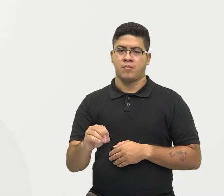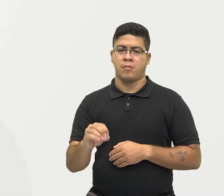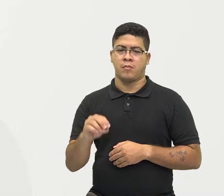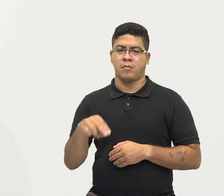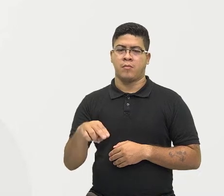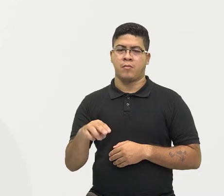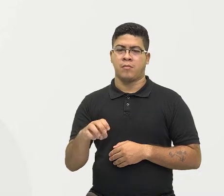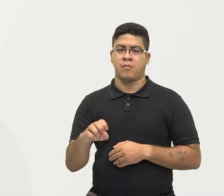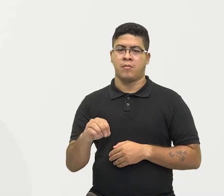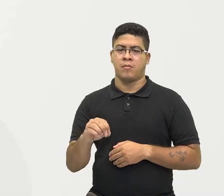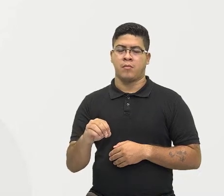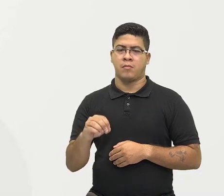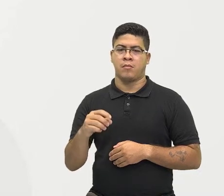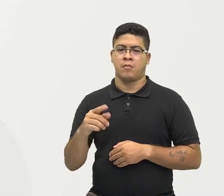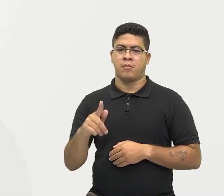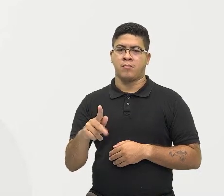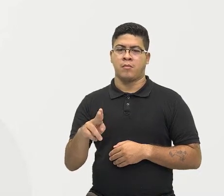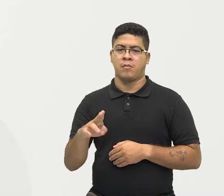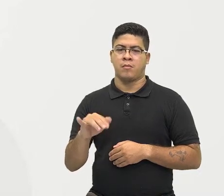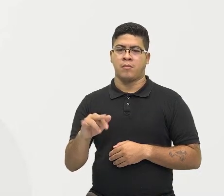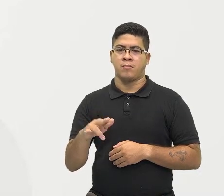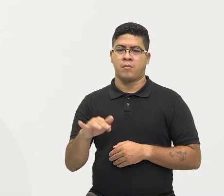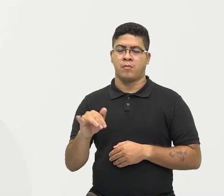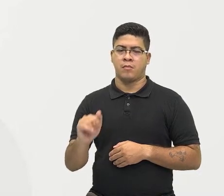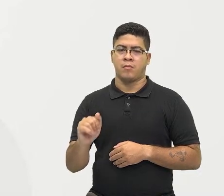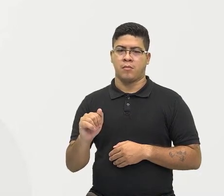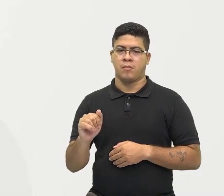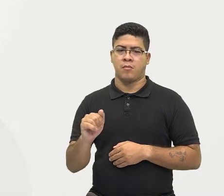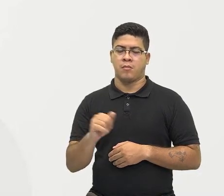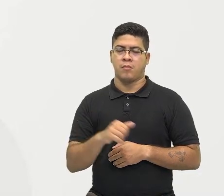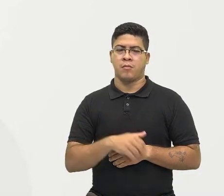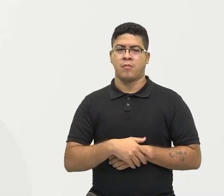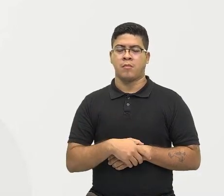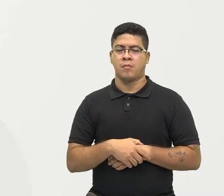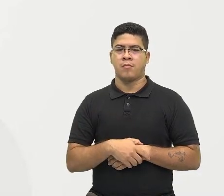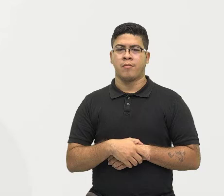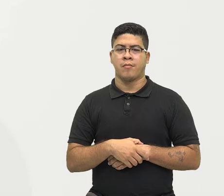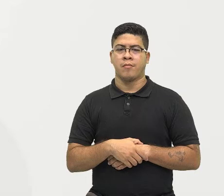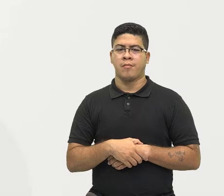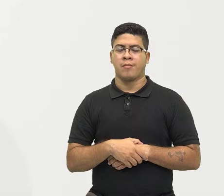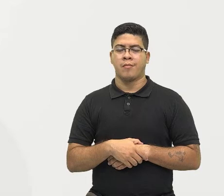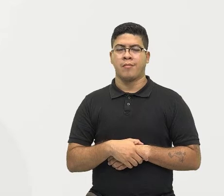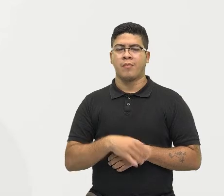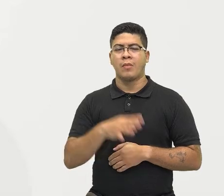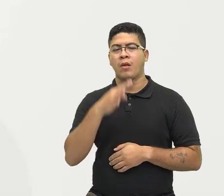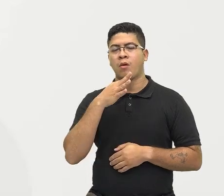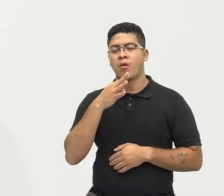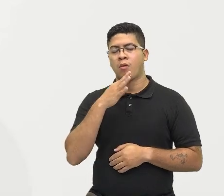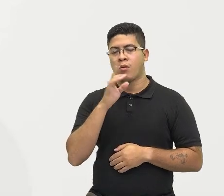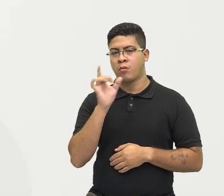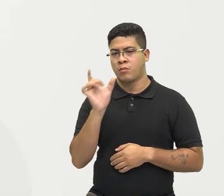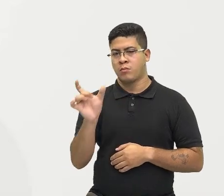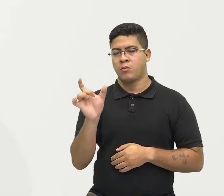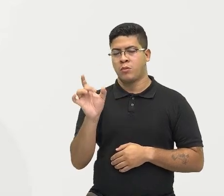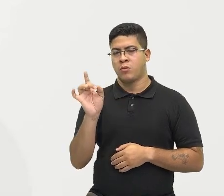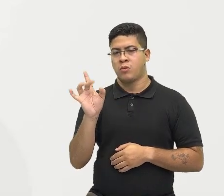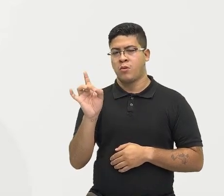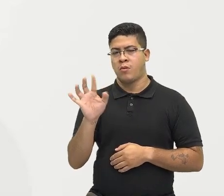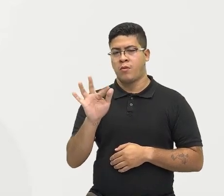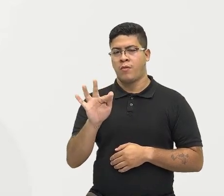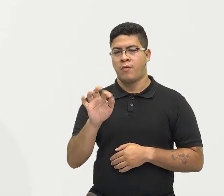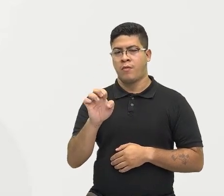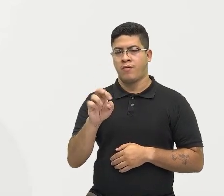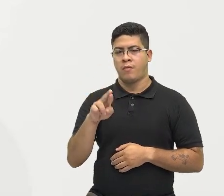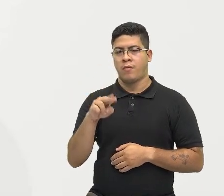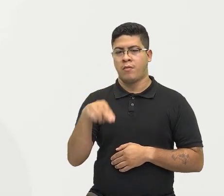Nogueira Pessoa, mais conhecido como Fernandinho Pessoa. Brincadeira, Fernando Pessoa foi